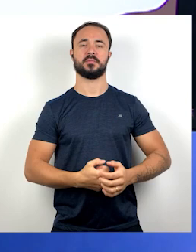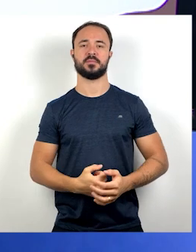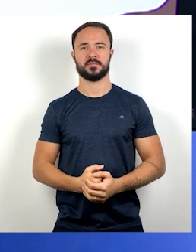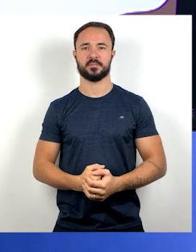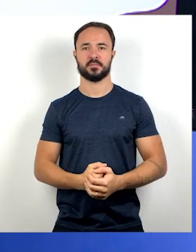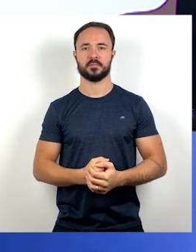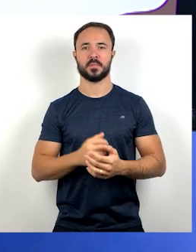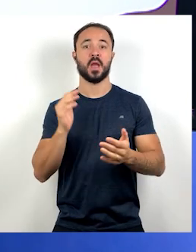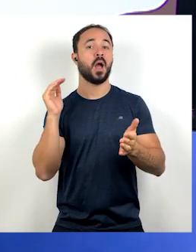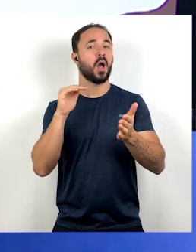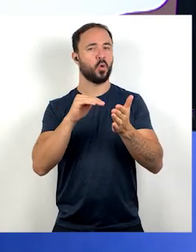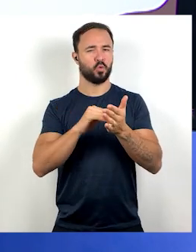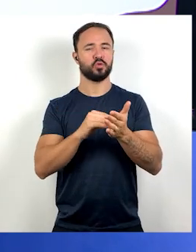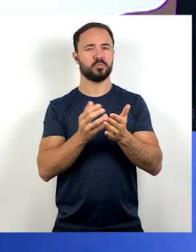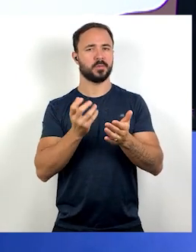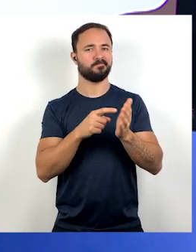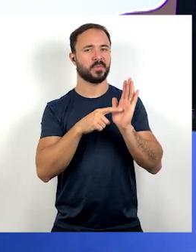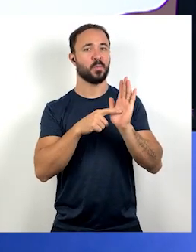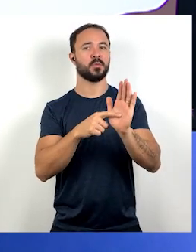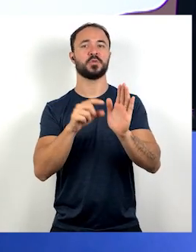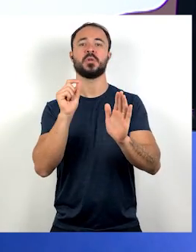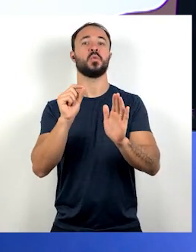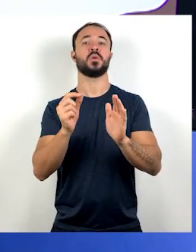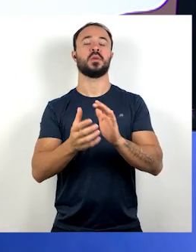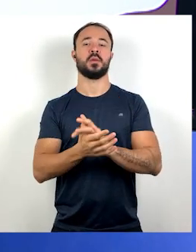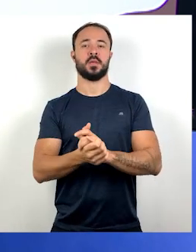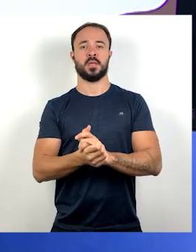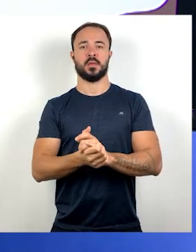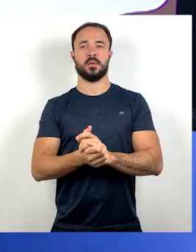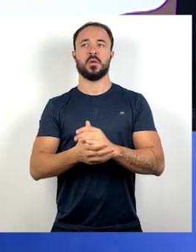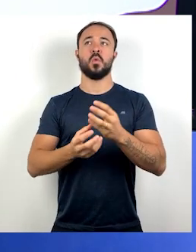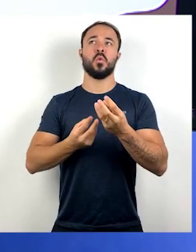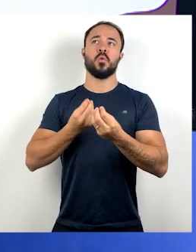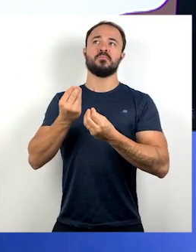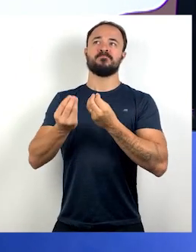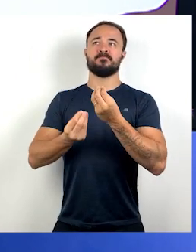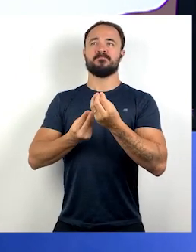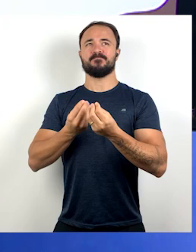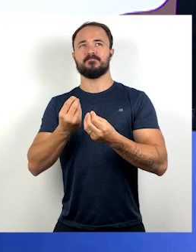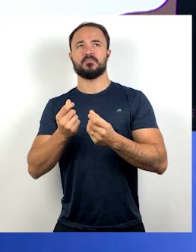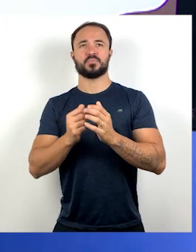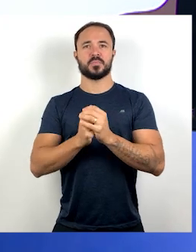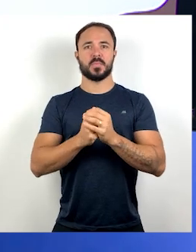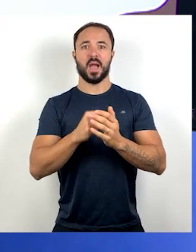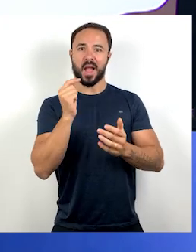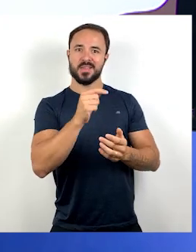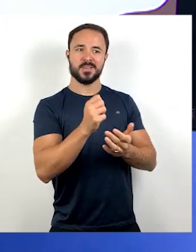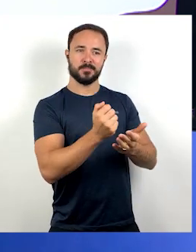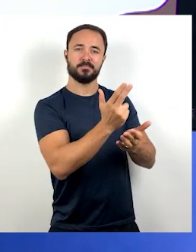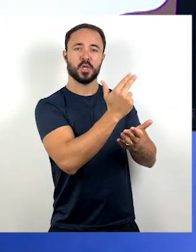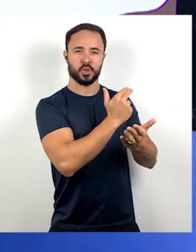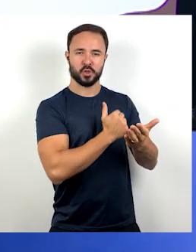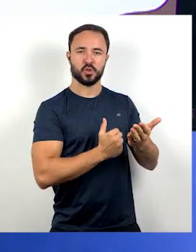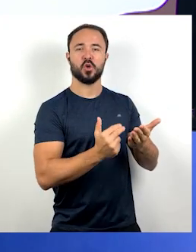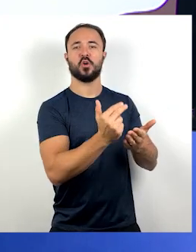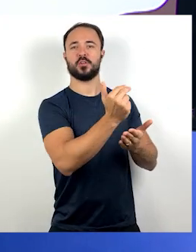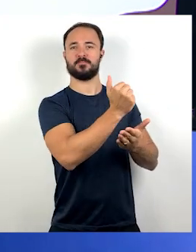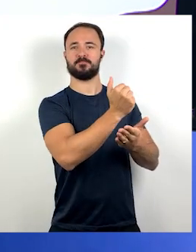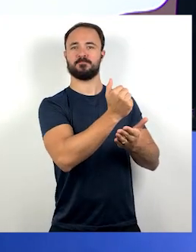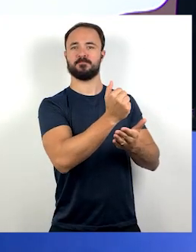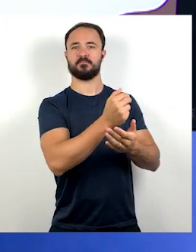A última parte que eu quero mostrar para vocês é como essa história em